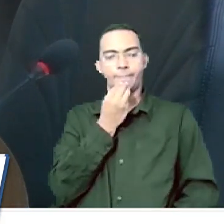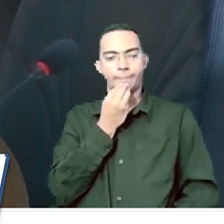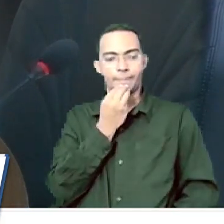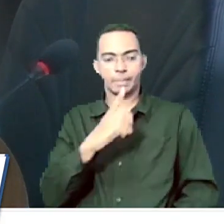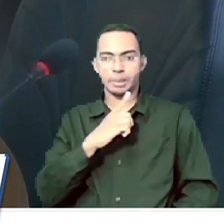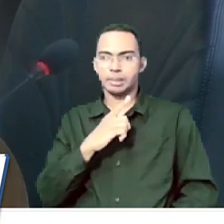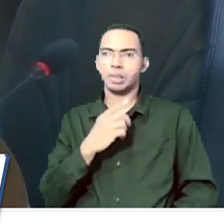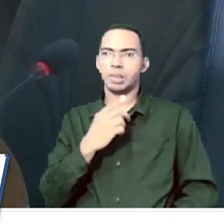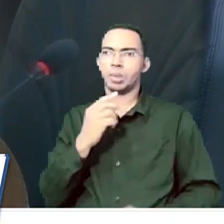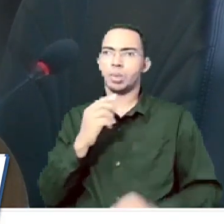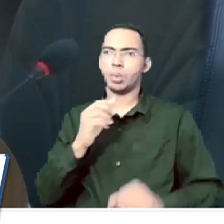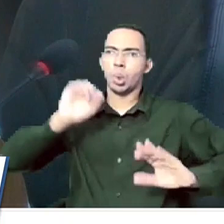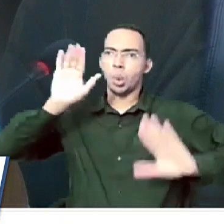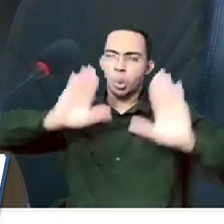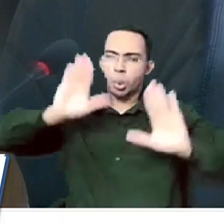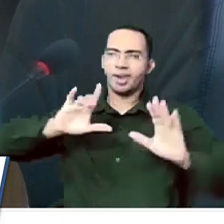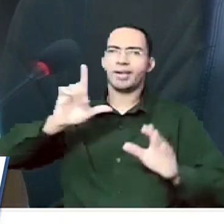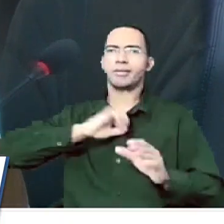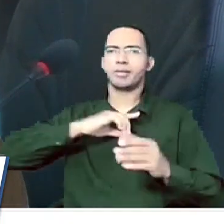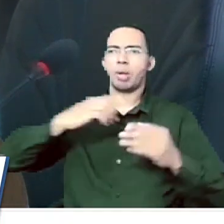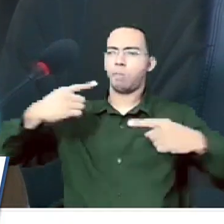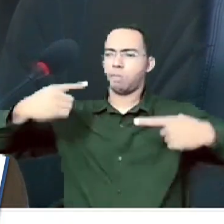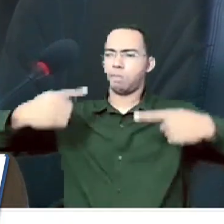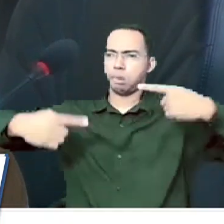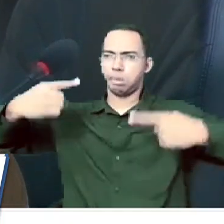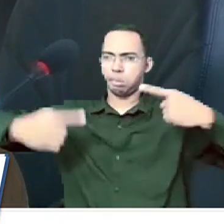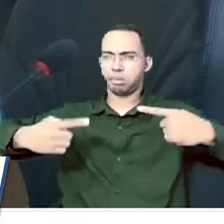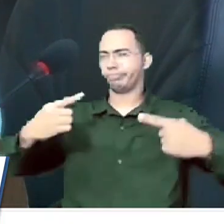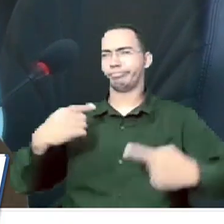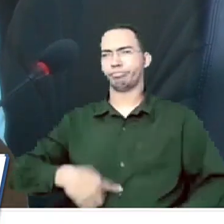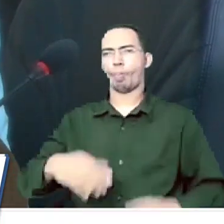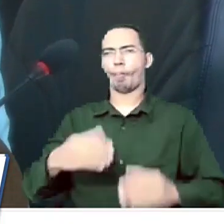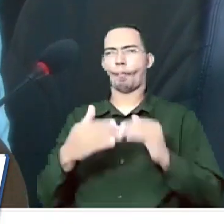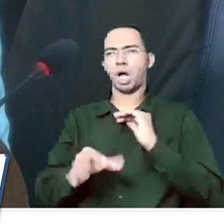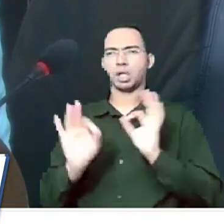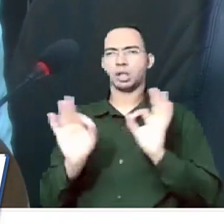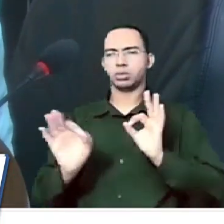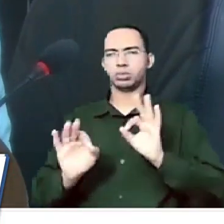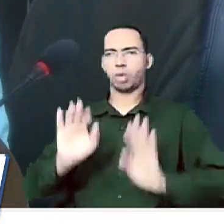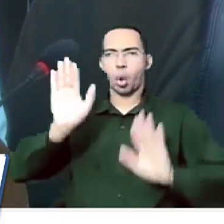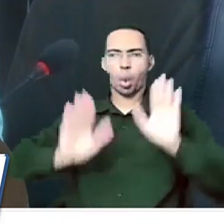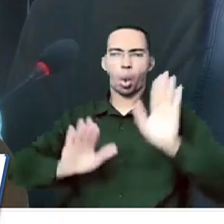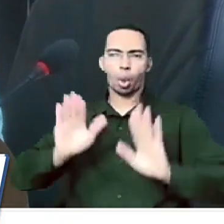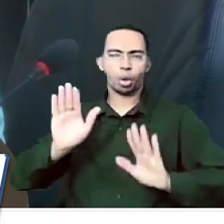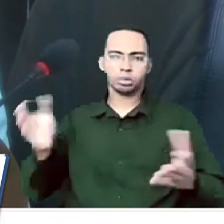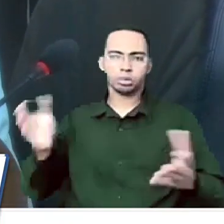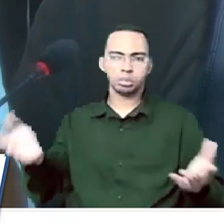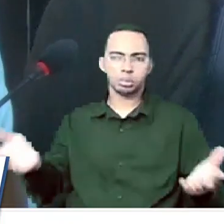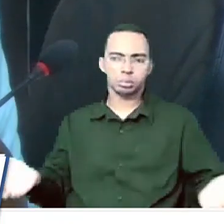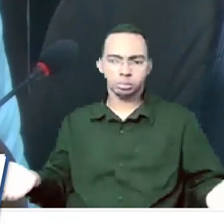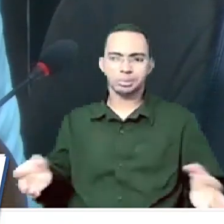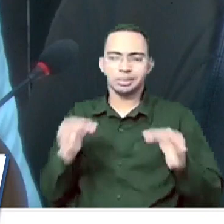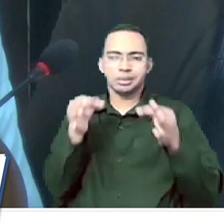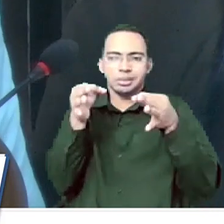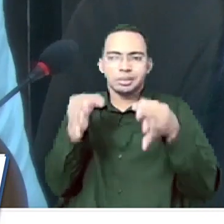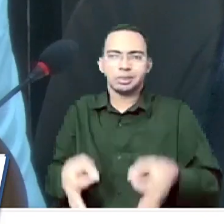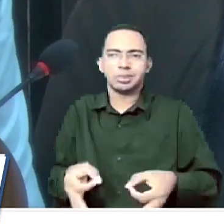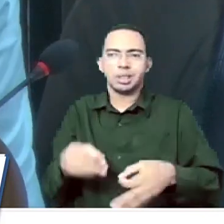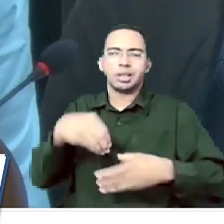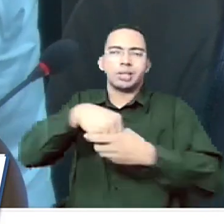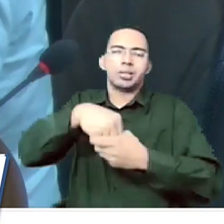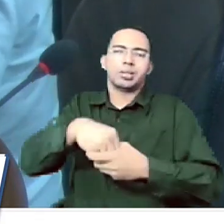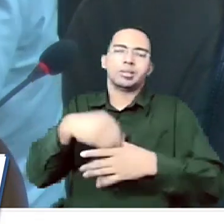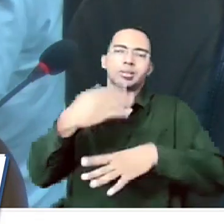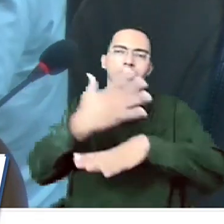uma concorrência, e nós não temos essa concorrência leal na nossa cidade. Obrigado, senhor